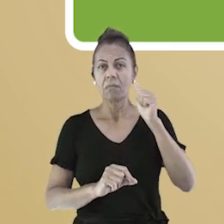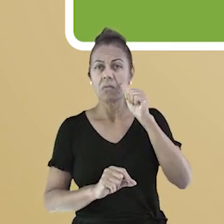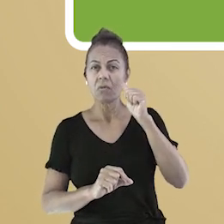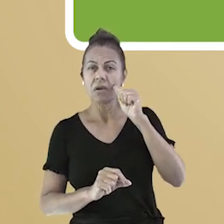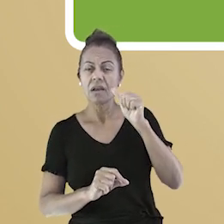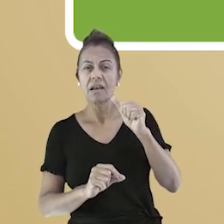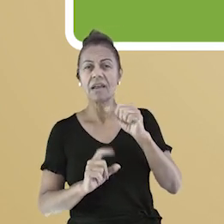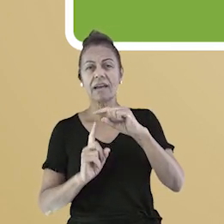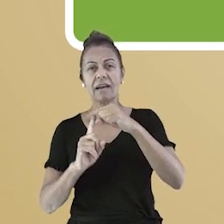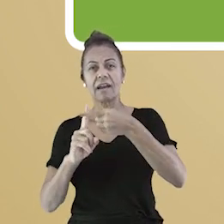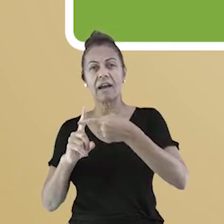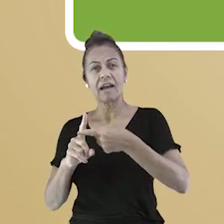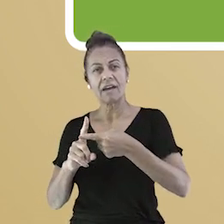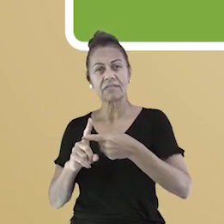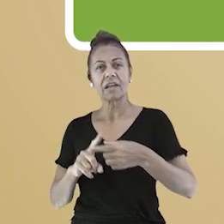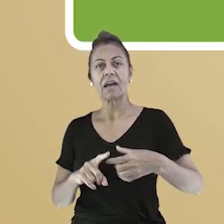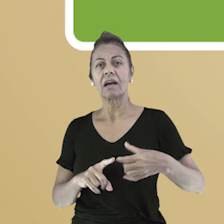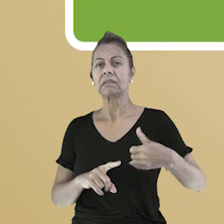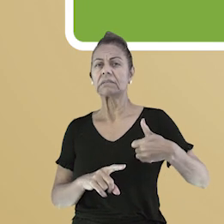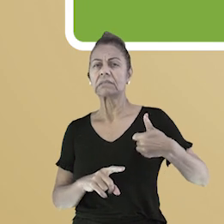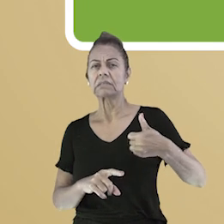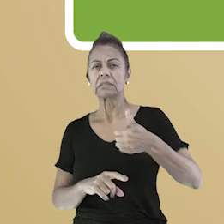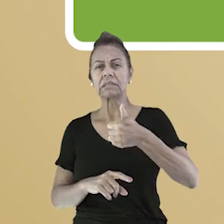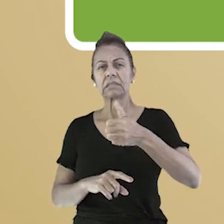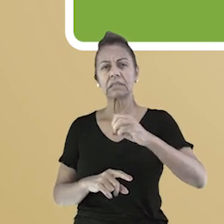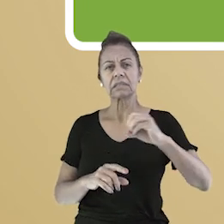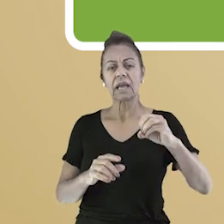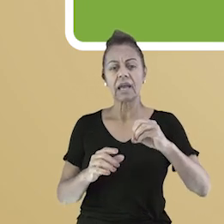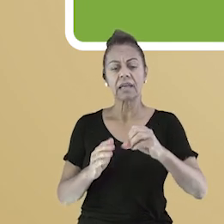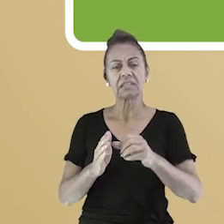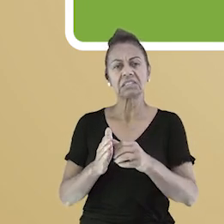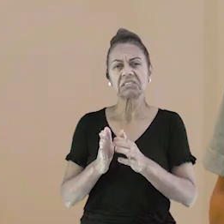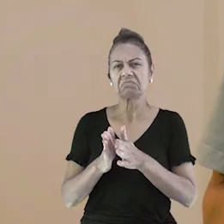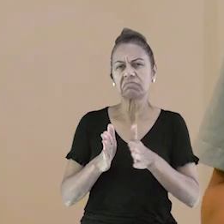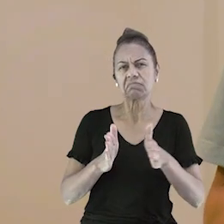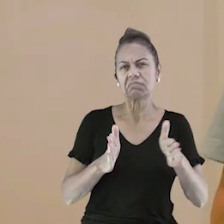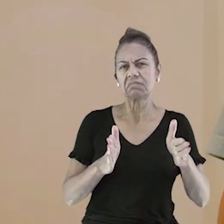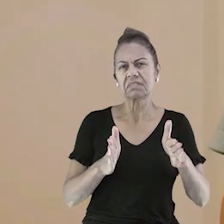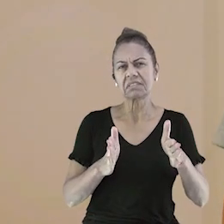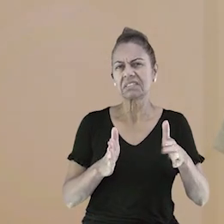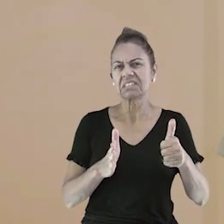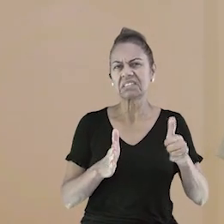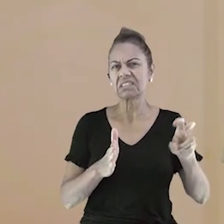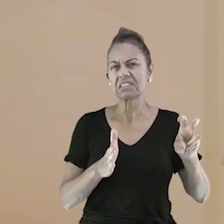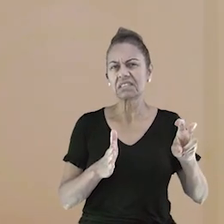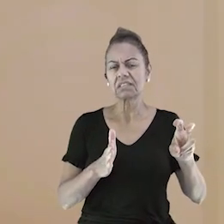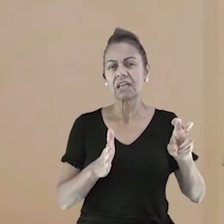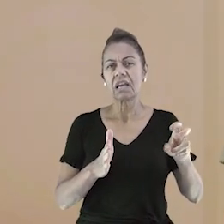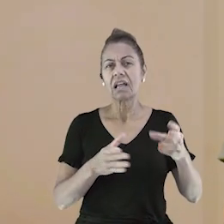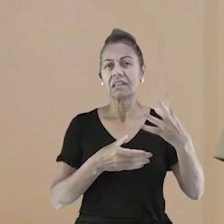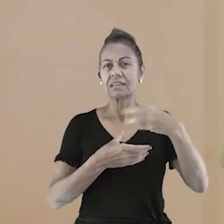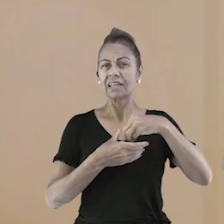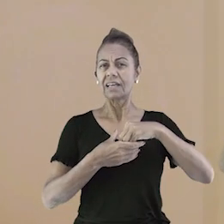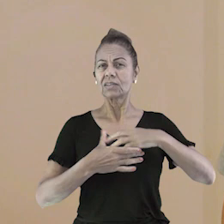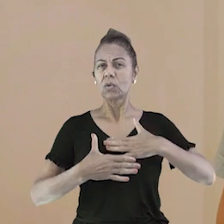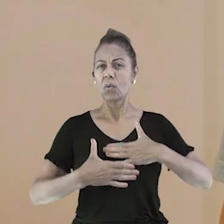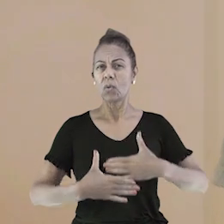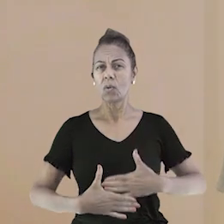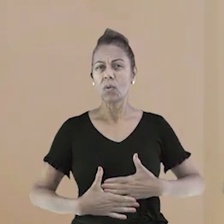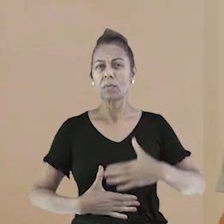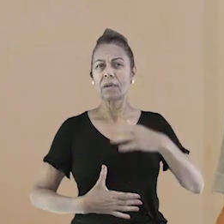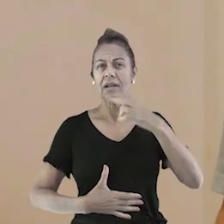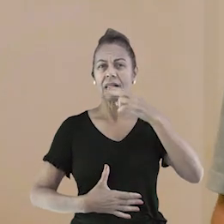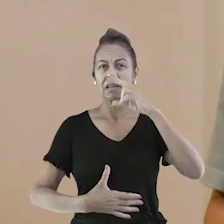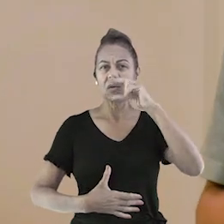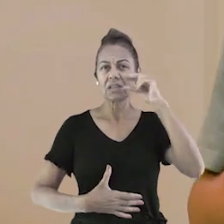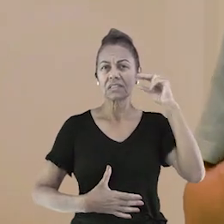toda gestação que ocorre entre os 10 e 20 anos de idade da mãe. Fase onde ocorre o pico dos níveis hormonais femininos,